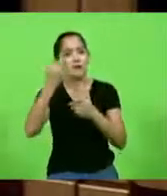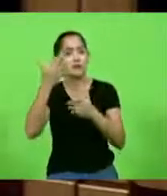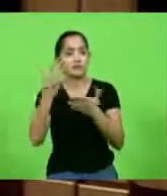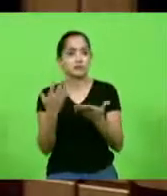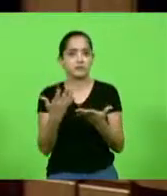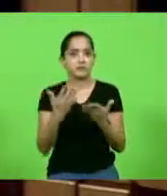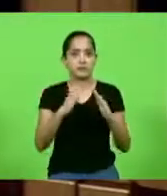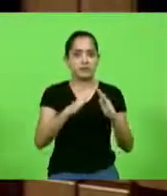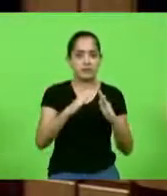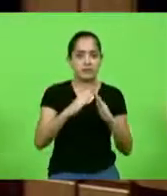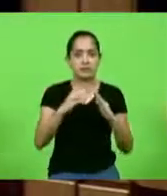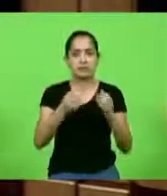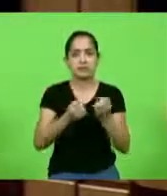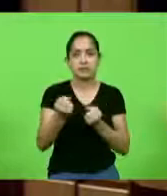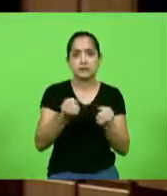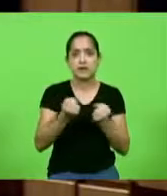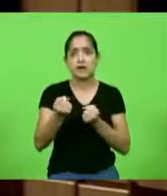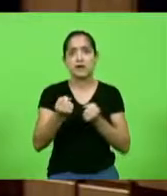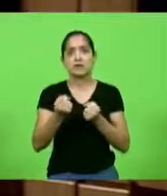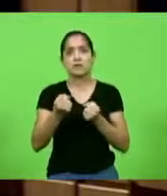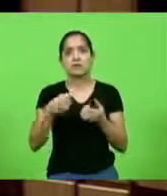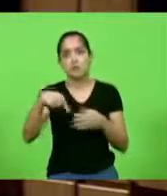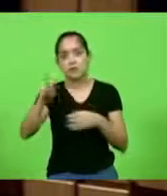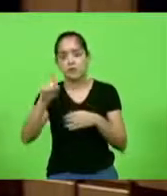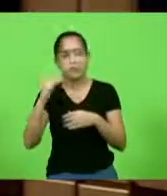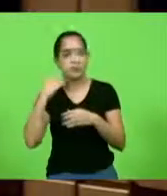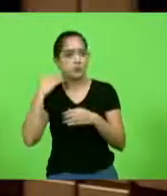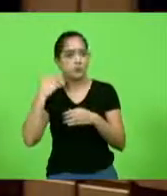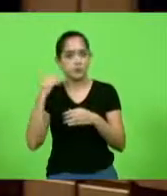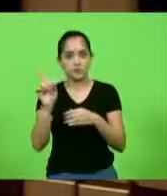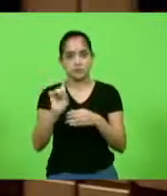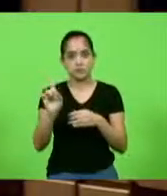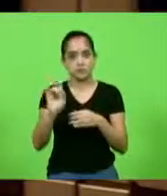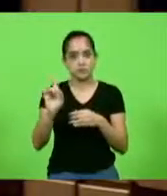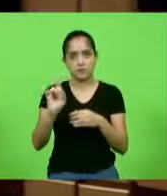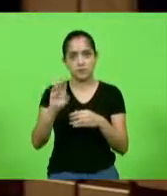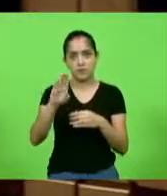Badesc. Não pegaram no Badesc, porque no Badesc